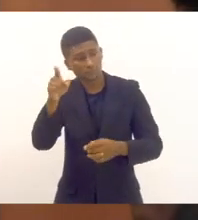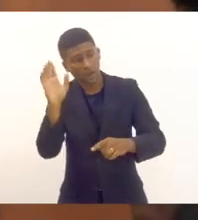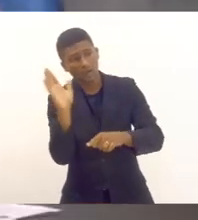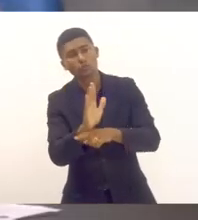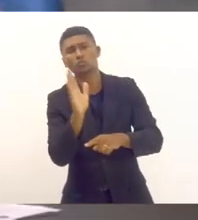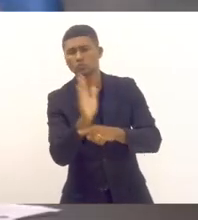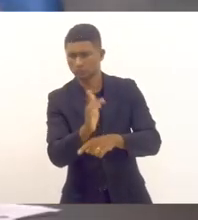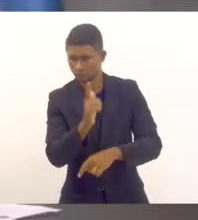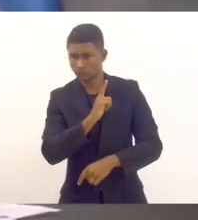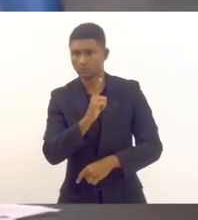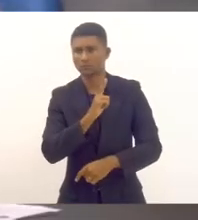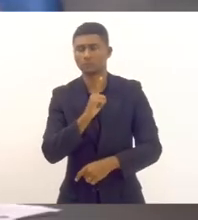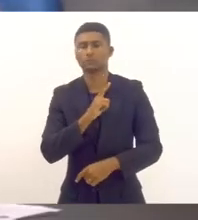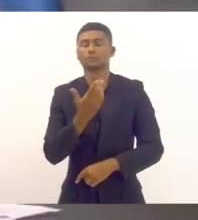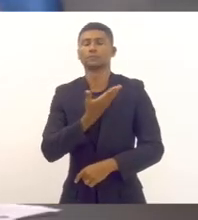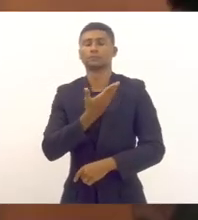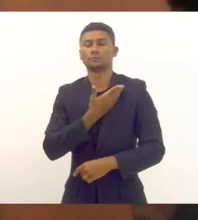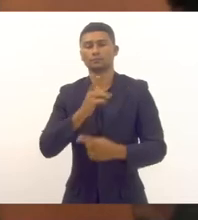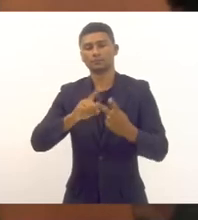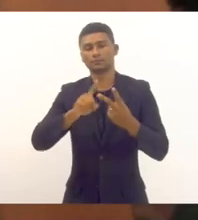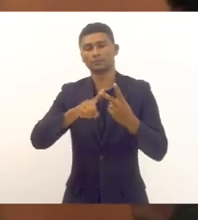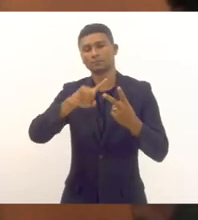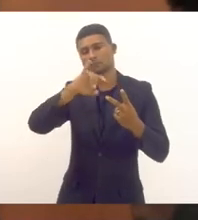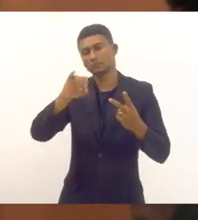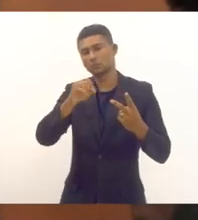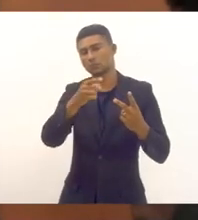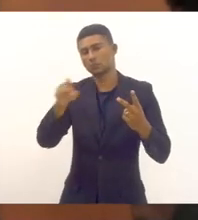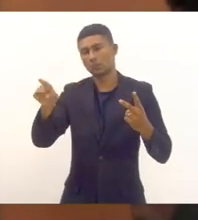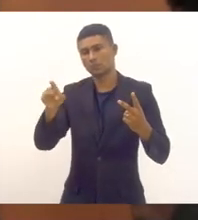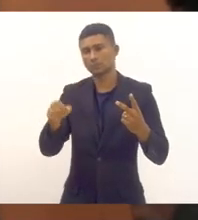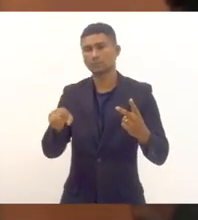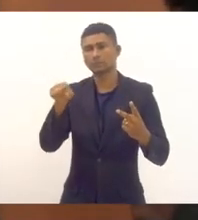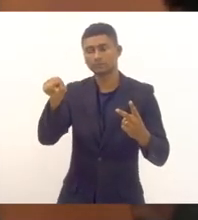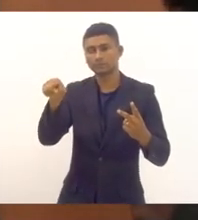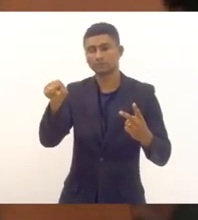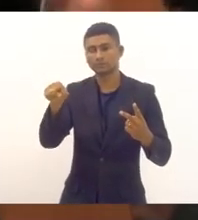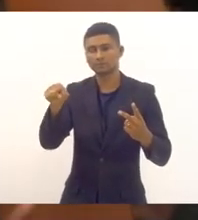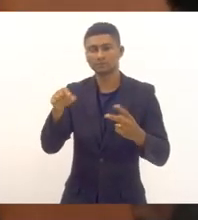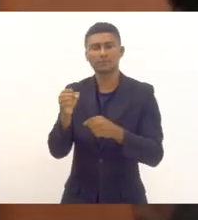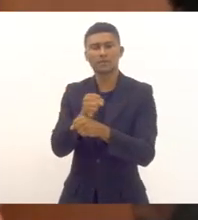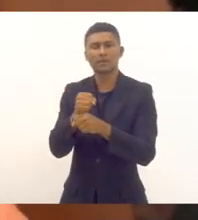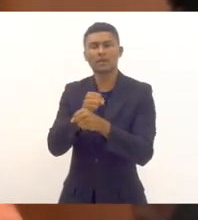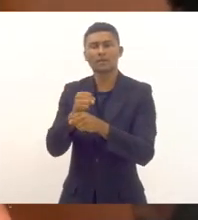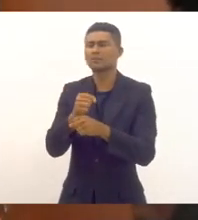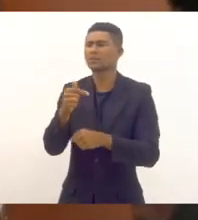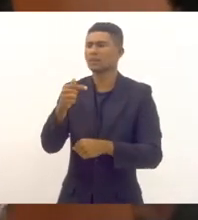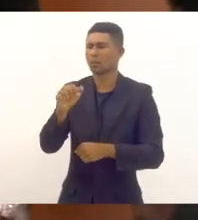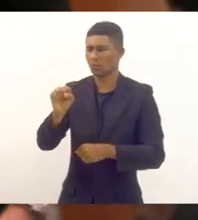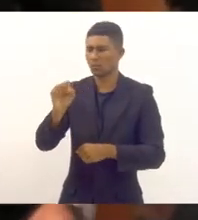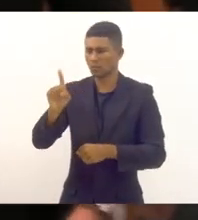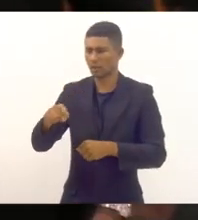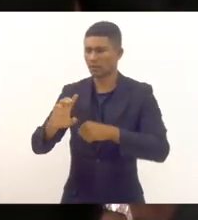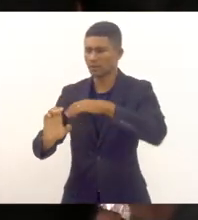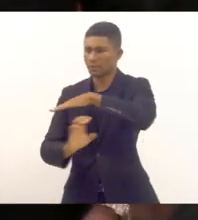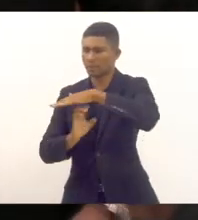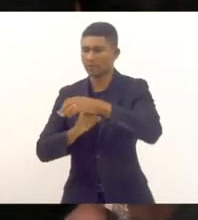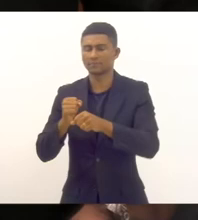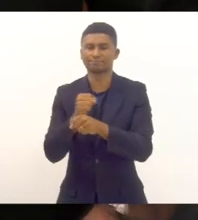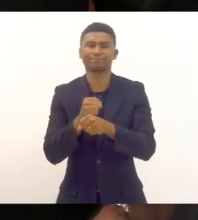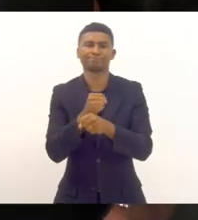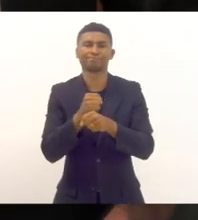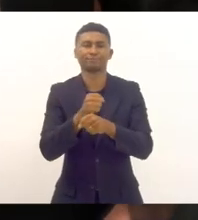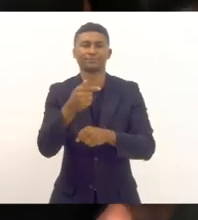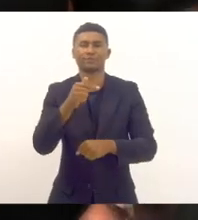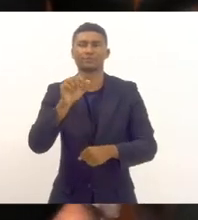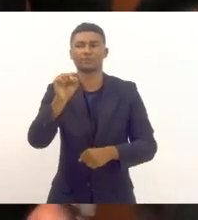aqui com meu nobre amigo João Alberto. Superpesa 78, João? 78 anos.